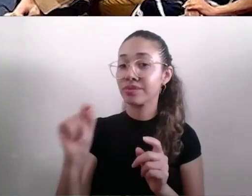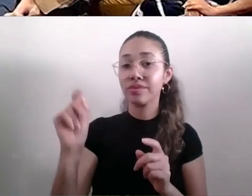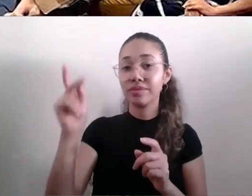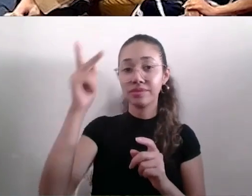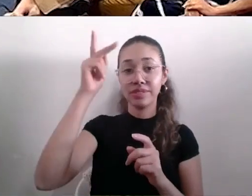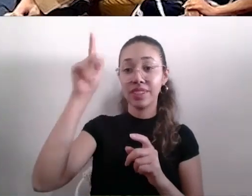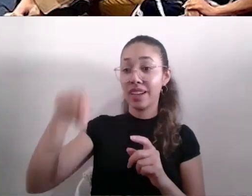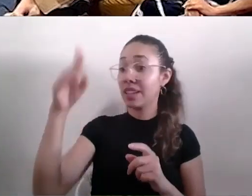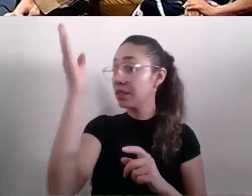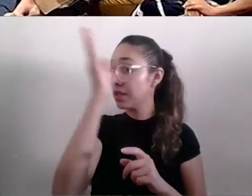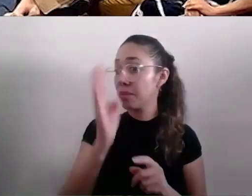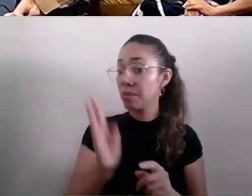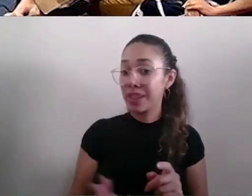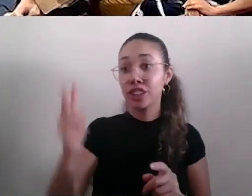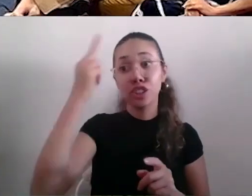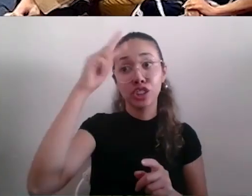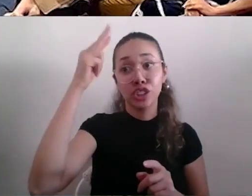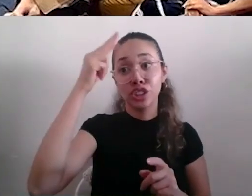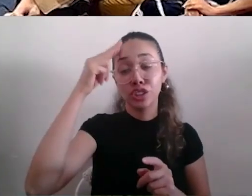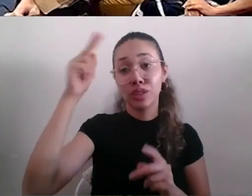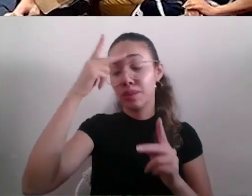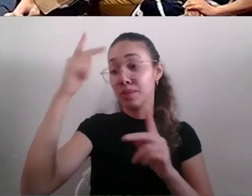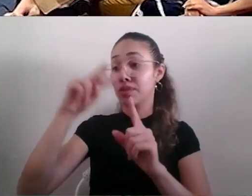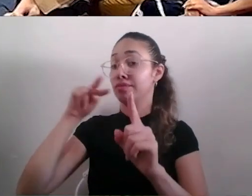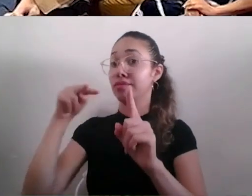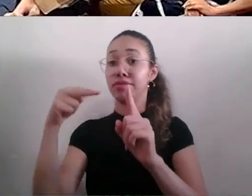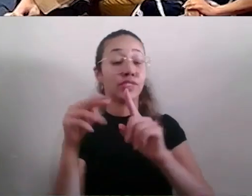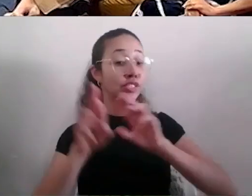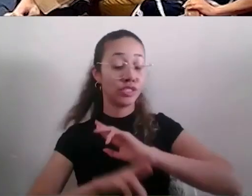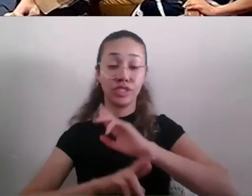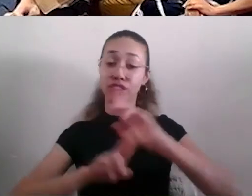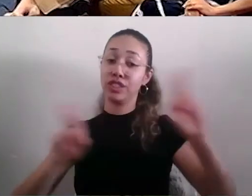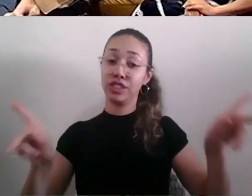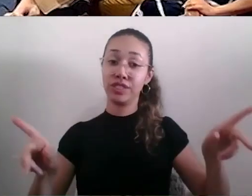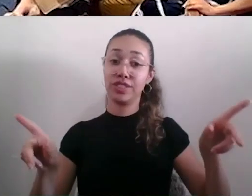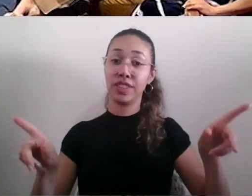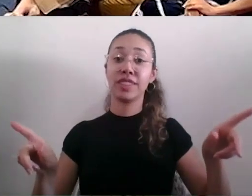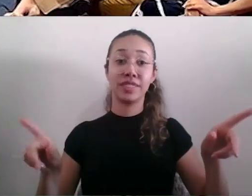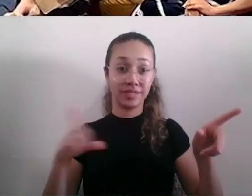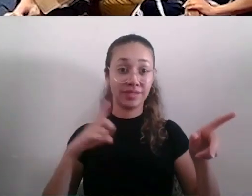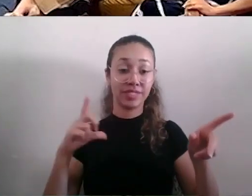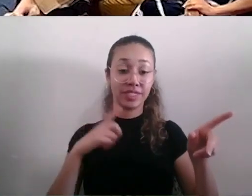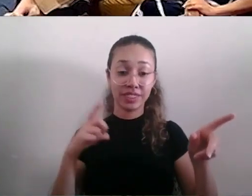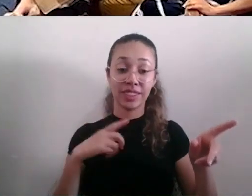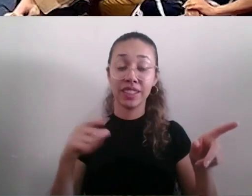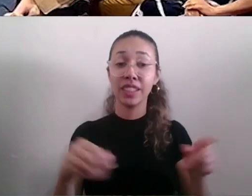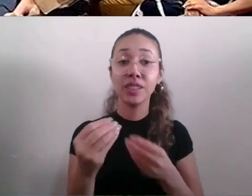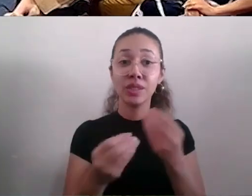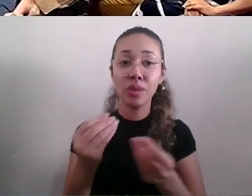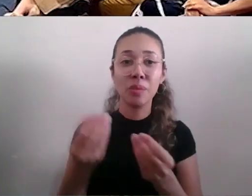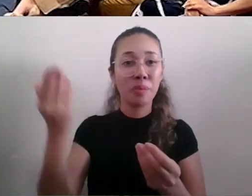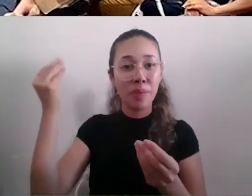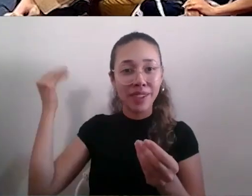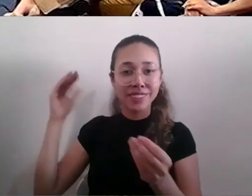Brasil, como ela falou, que a gente ouve e a gente muda a maneira como a gente aprendeu a história do Brasil na escola,